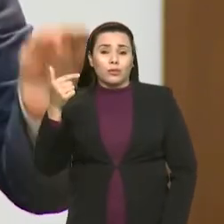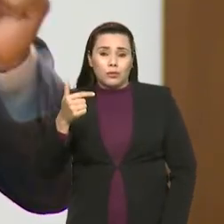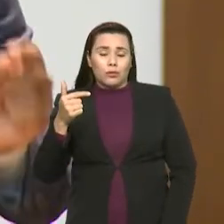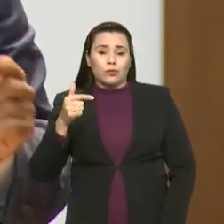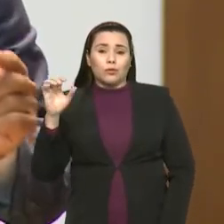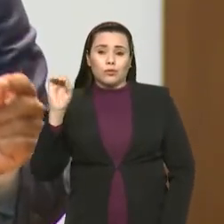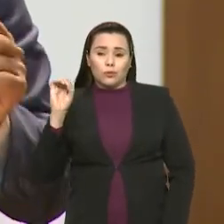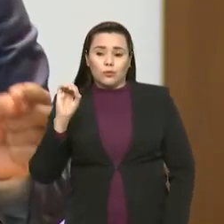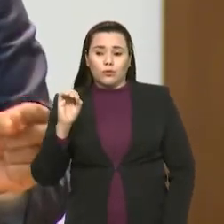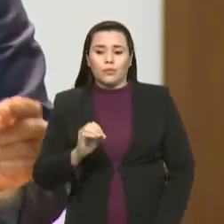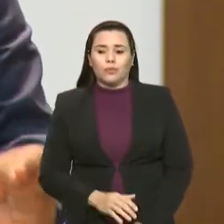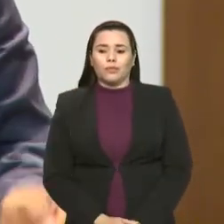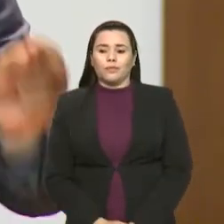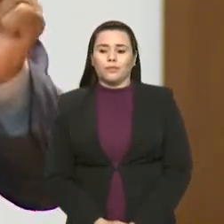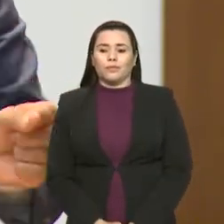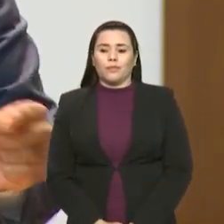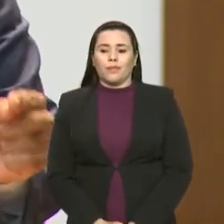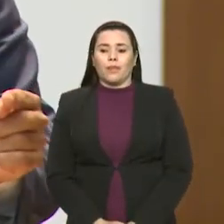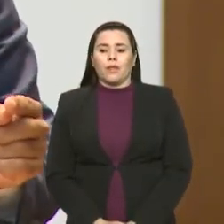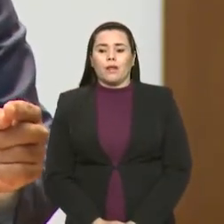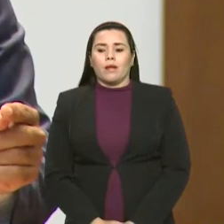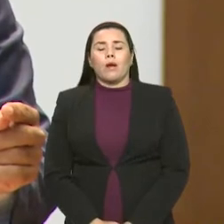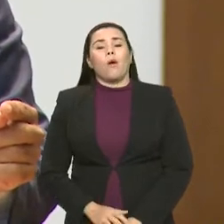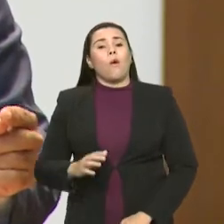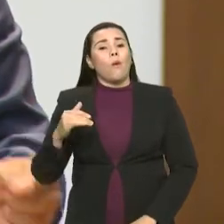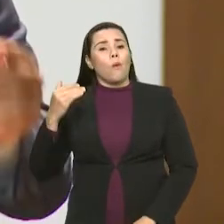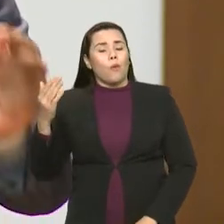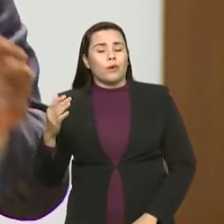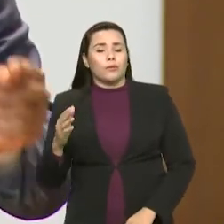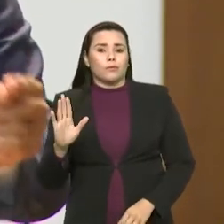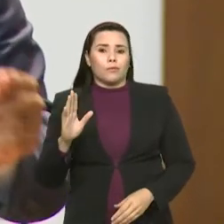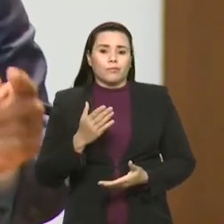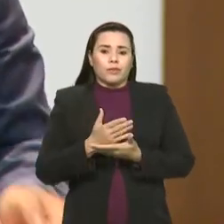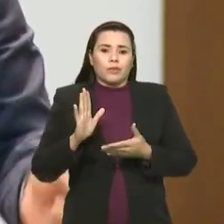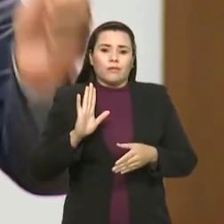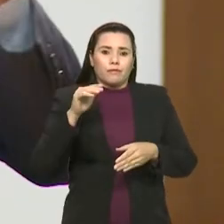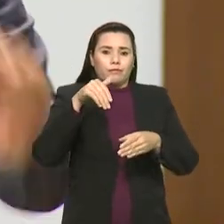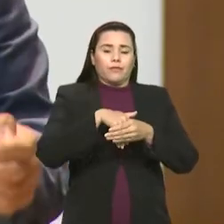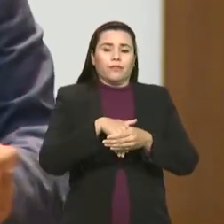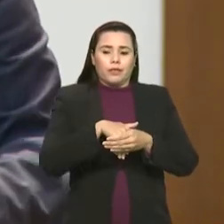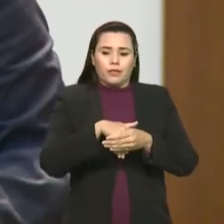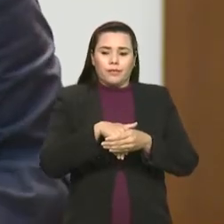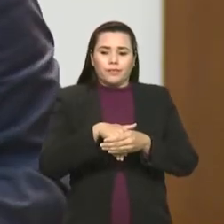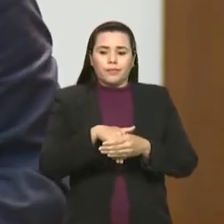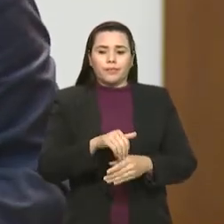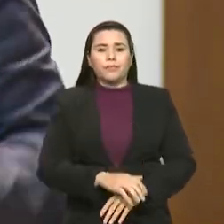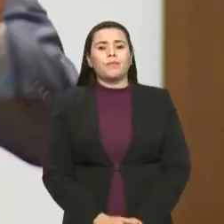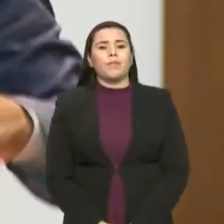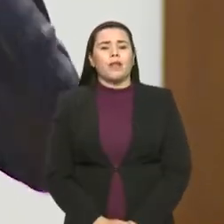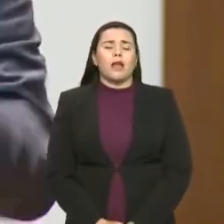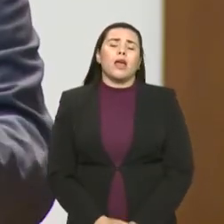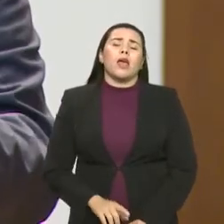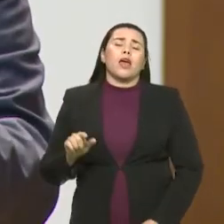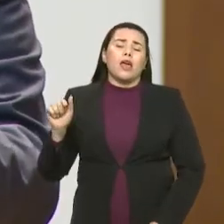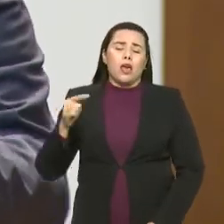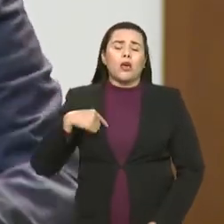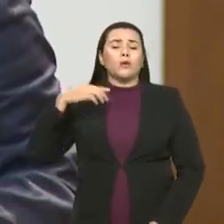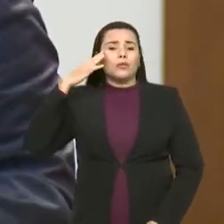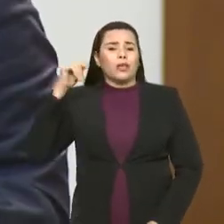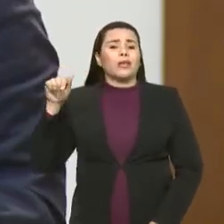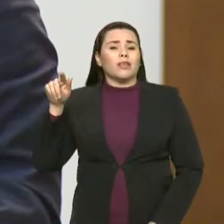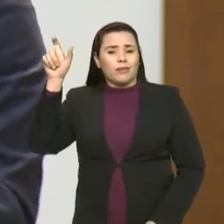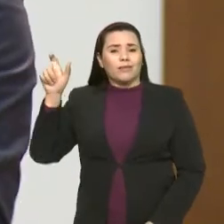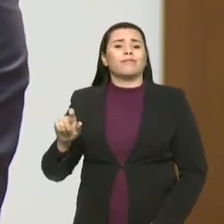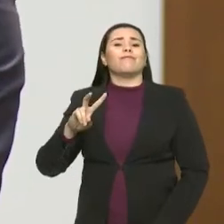outubro, quando as urnas forem abertas e 8 horas da noite, quando for sacramentado o nome do Dr. Laésio Bonfim. Vamos para o segundo